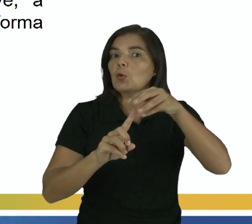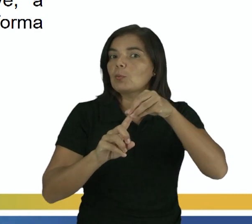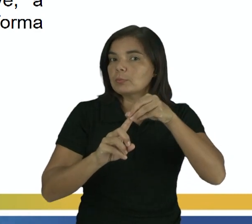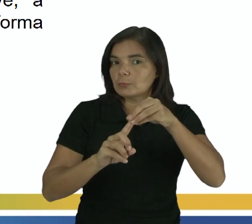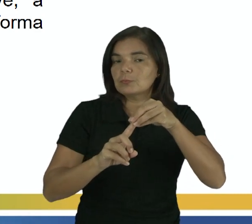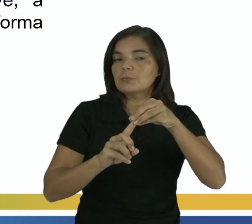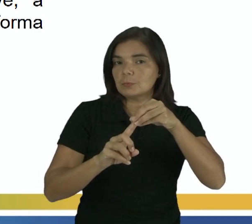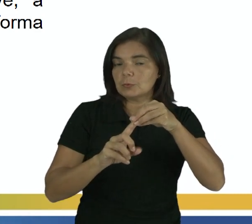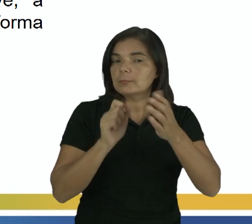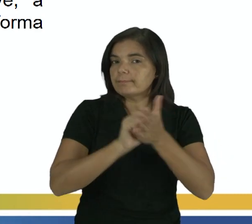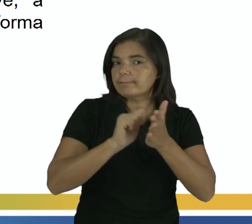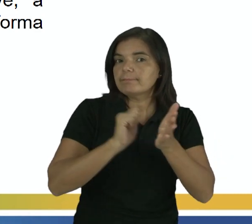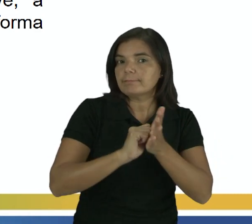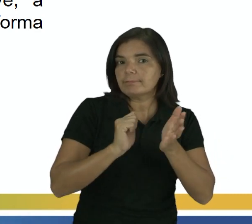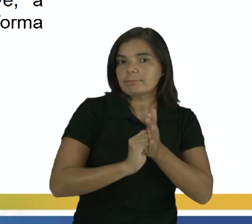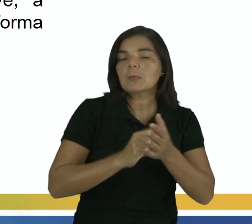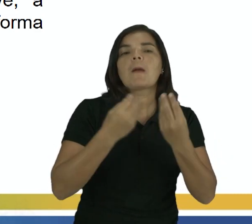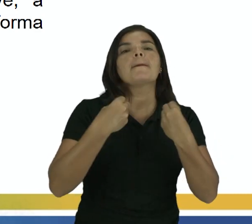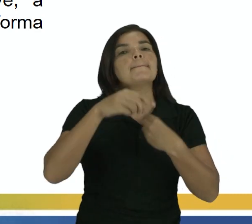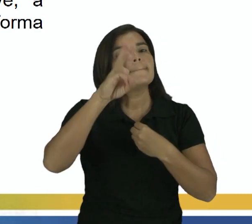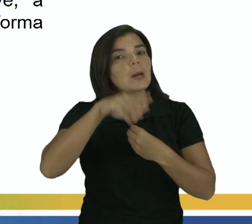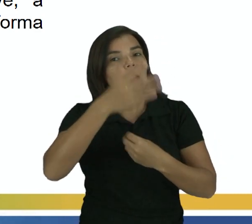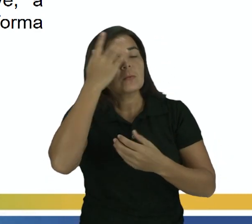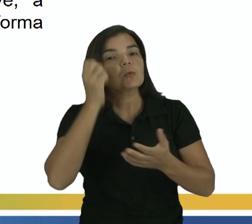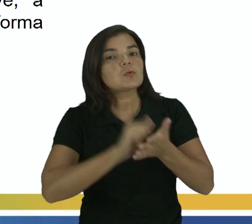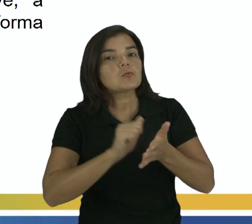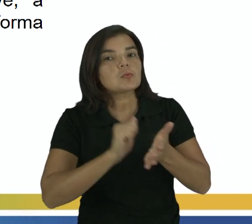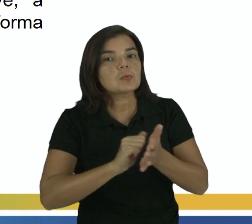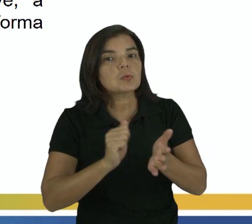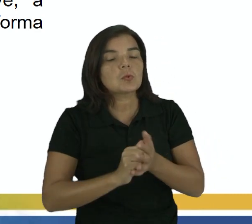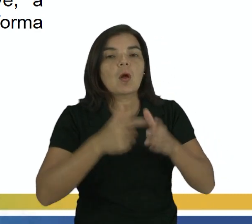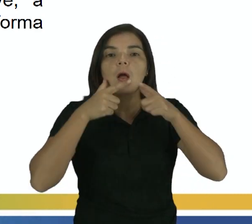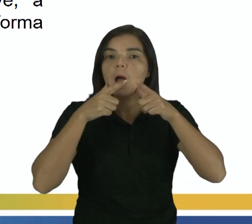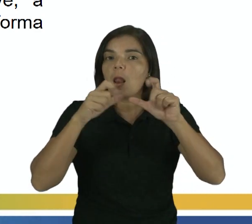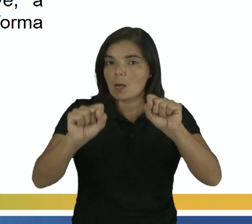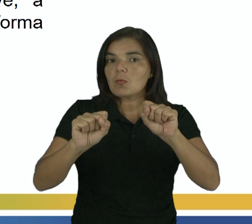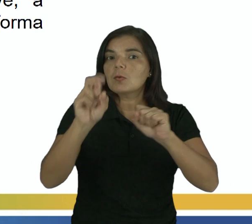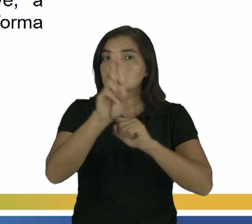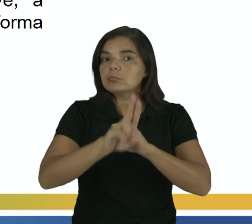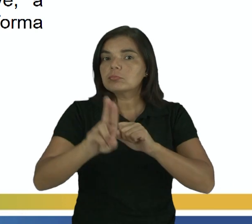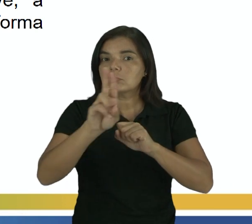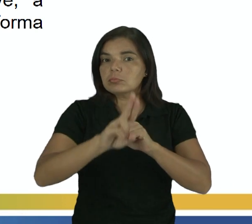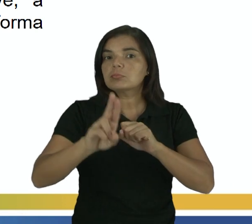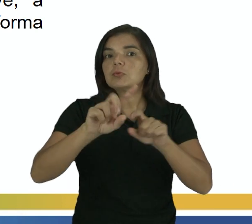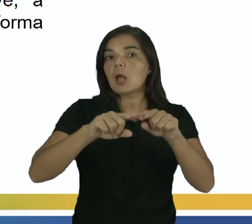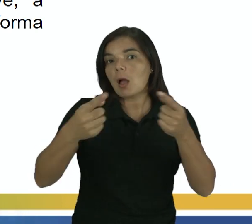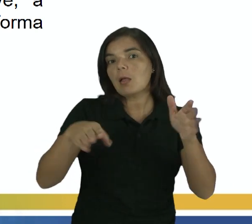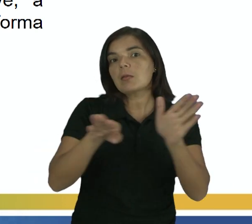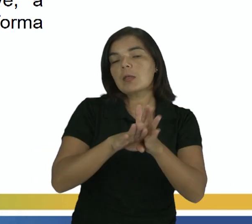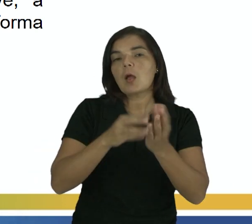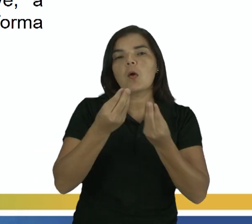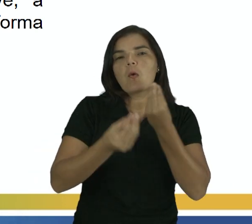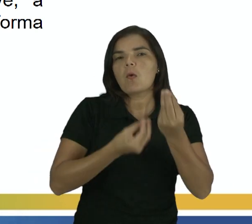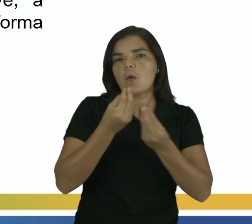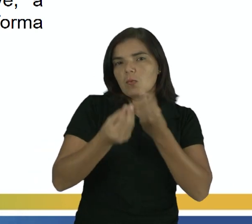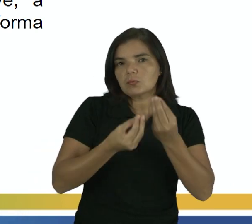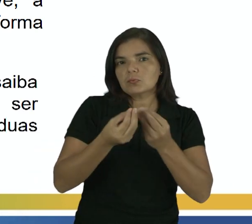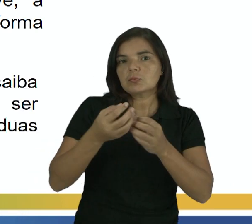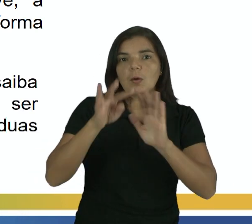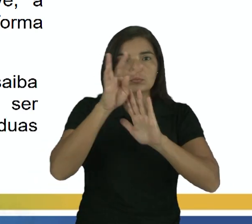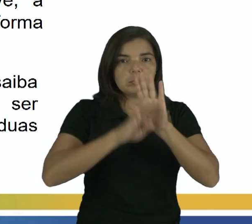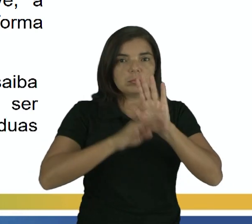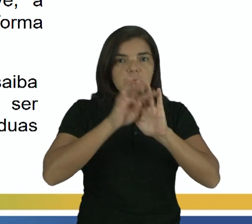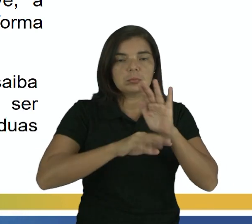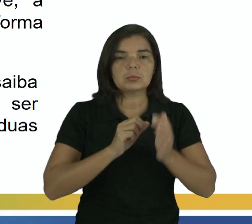do que será produzido, para quem se escreve, a linguagem que pode ser utilizada e até a forma que é dada ao seu